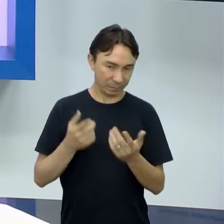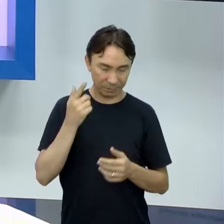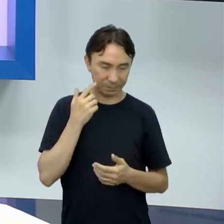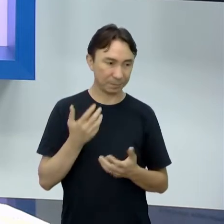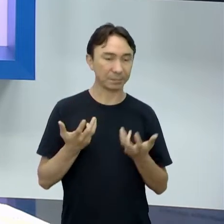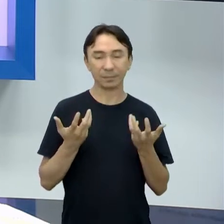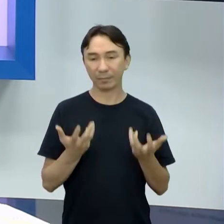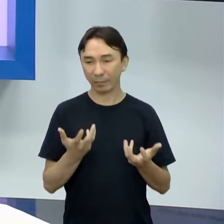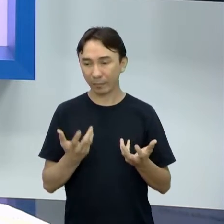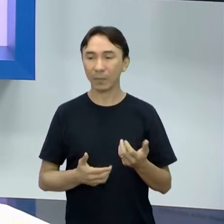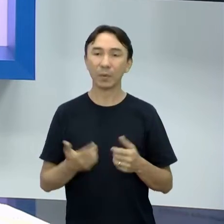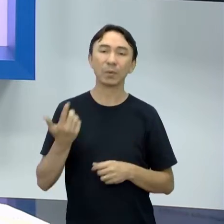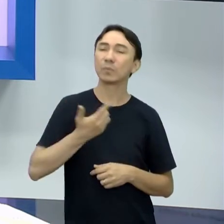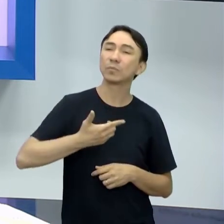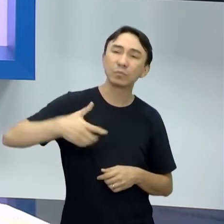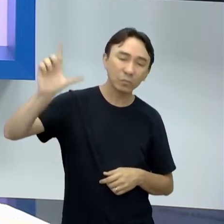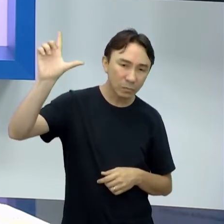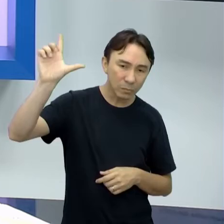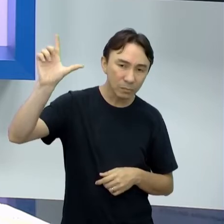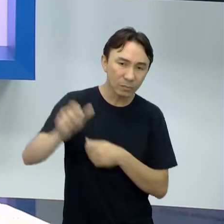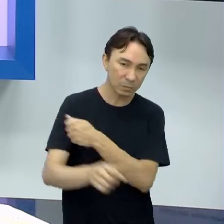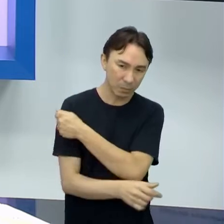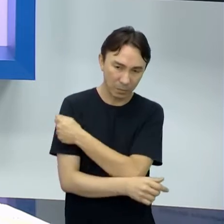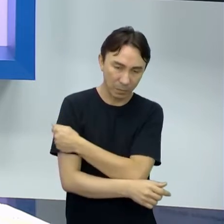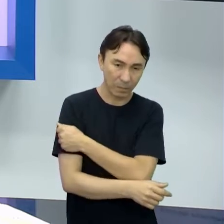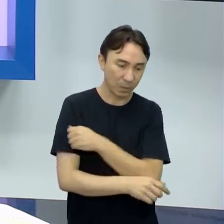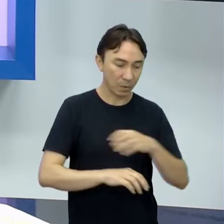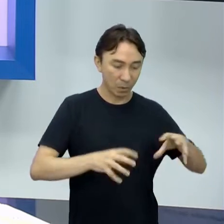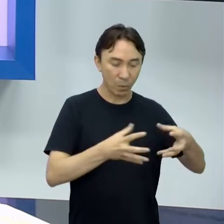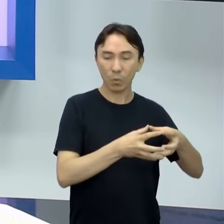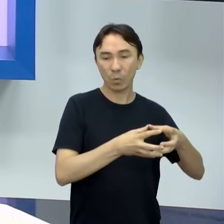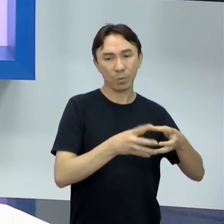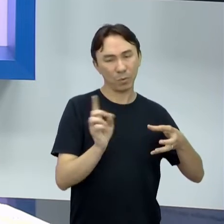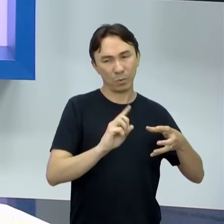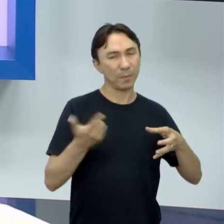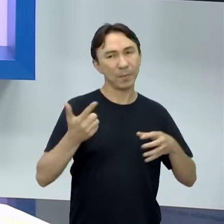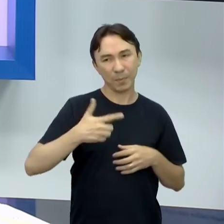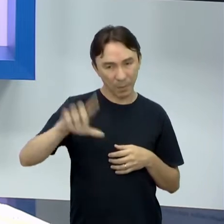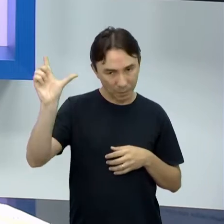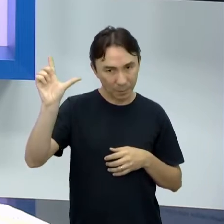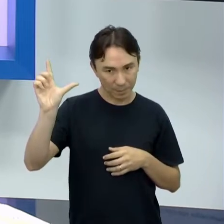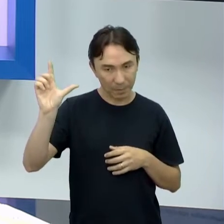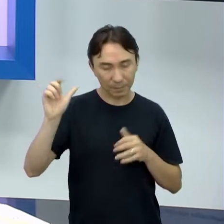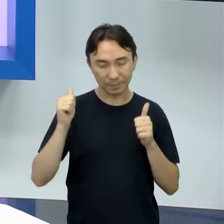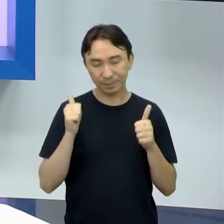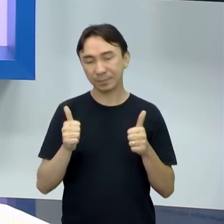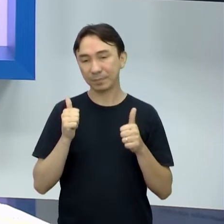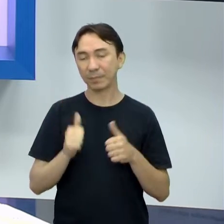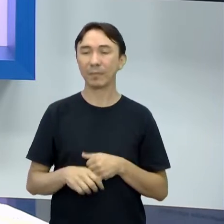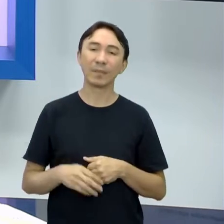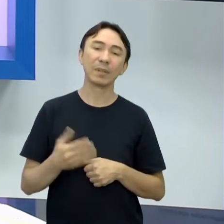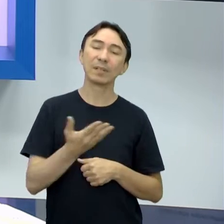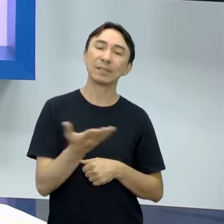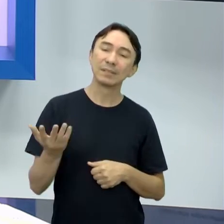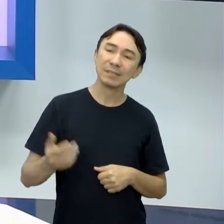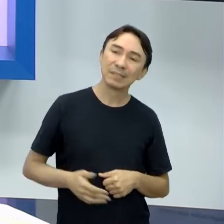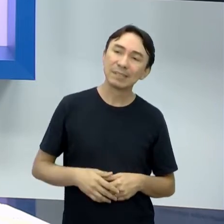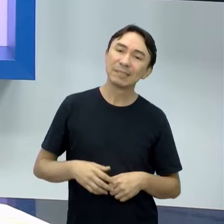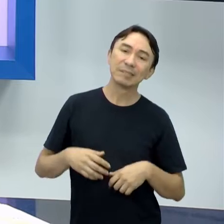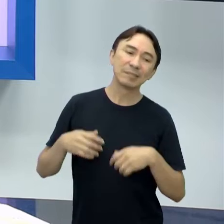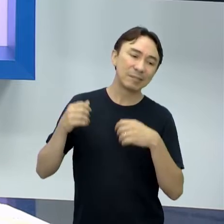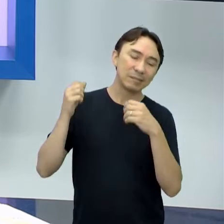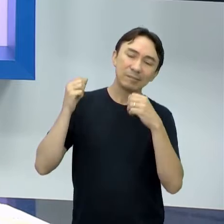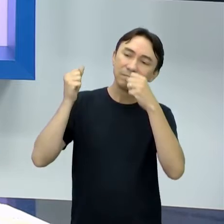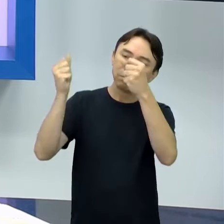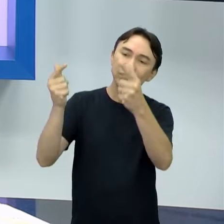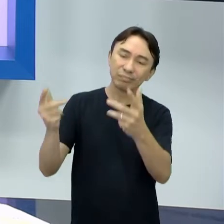aí ouvindo palestra de vocês aí na escola sobre o que vocês estudaram agora, o que vocês teriam para falar para